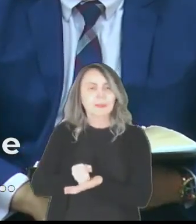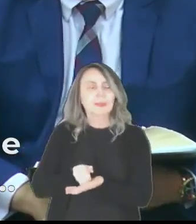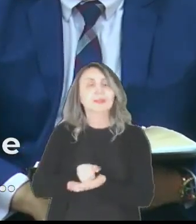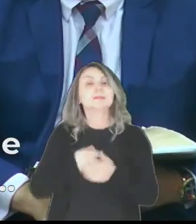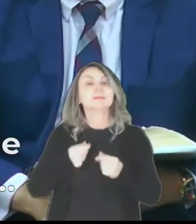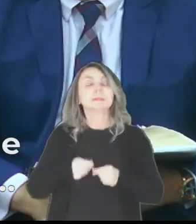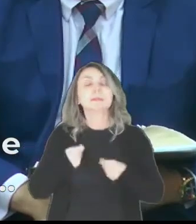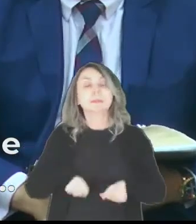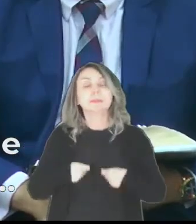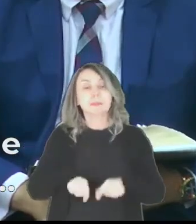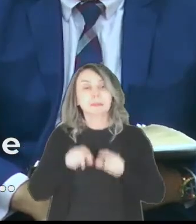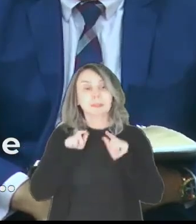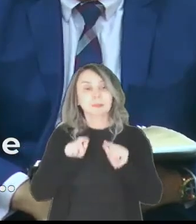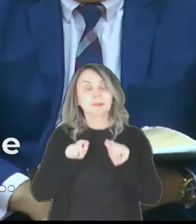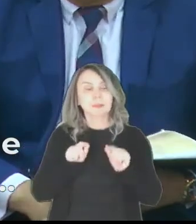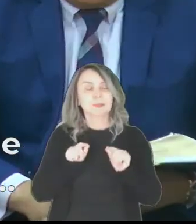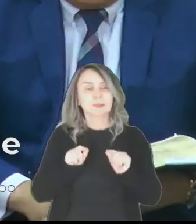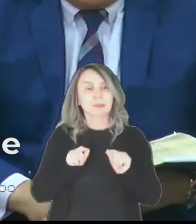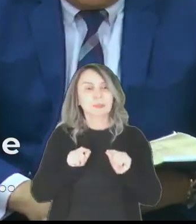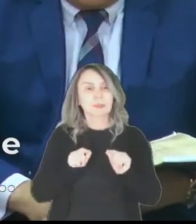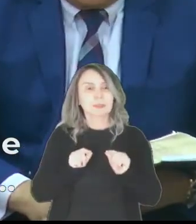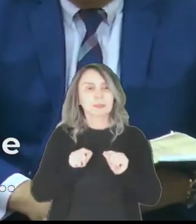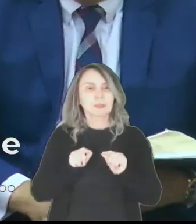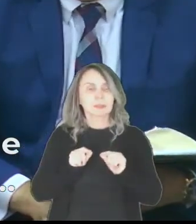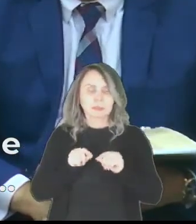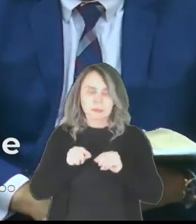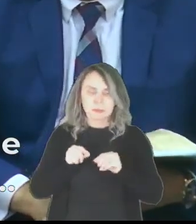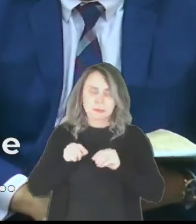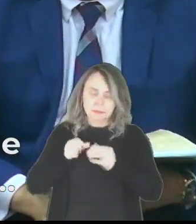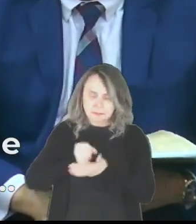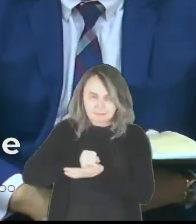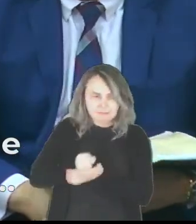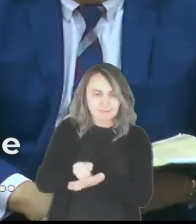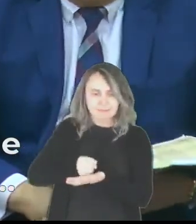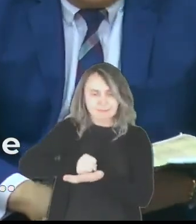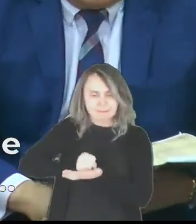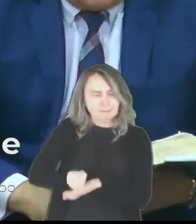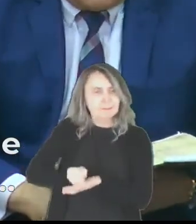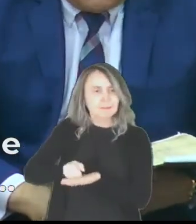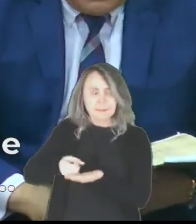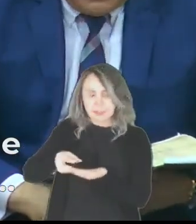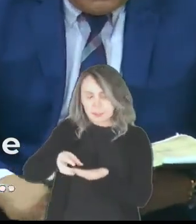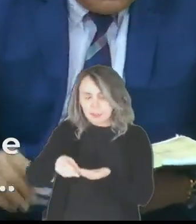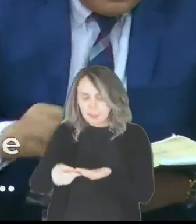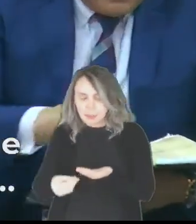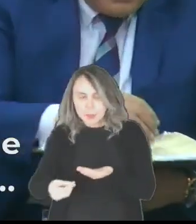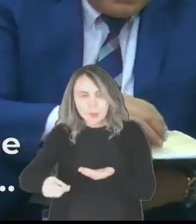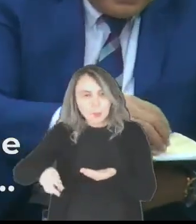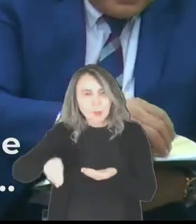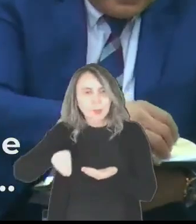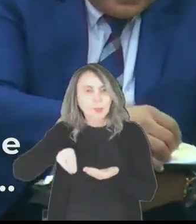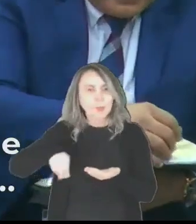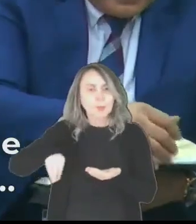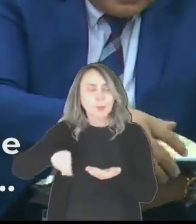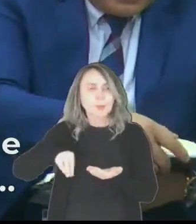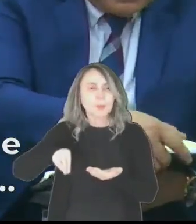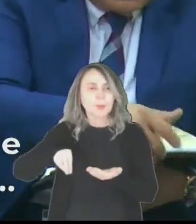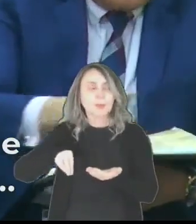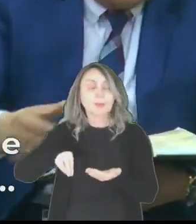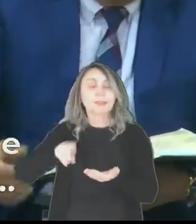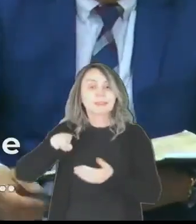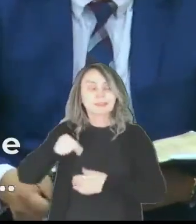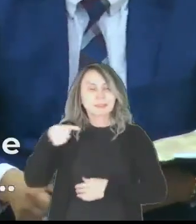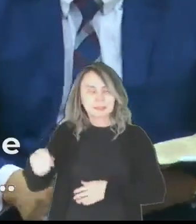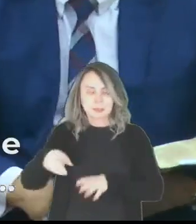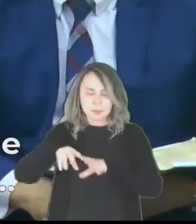ser o que, meus amados irmãos? Triturado. Para fazer o pão, para fazer a massa de fazer o pão, para dar alimento ao